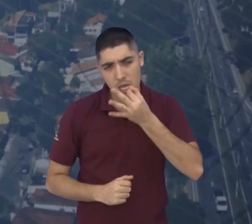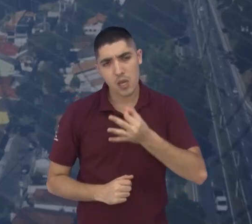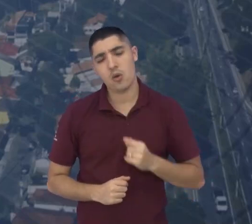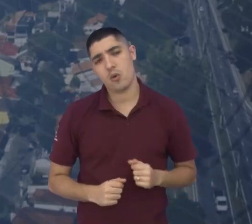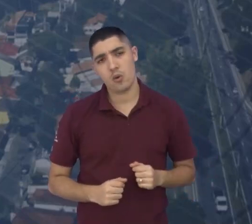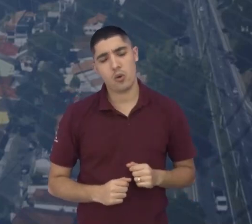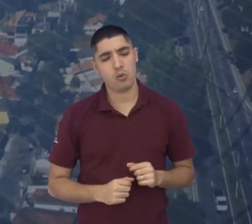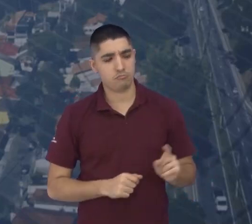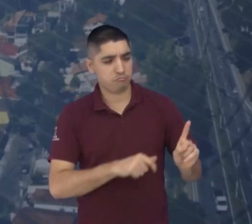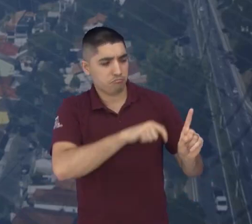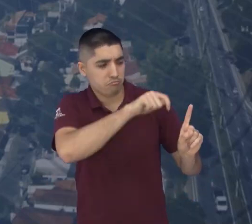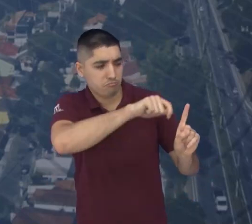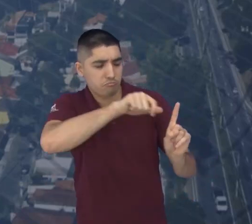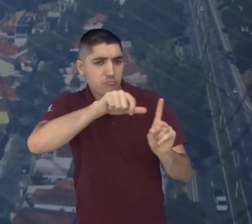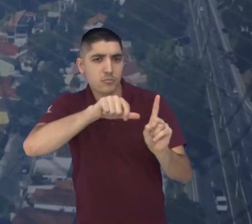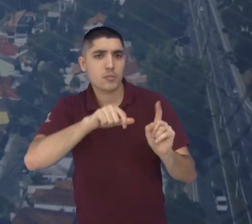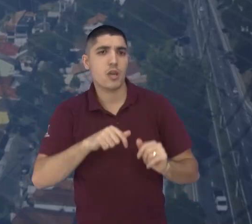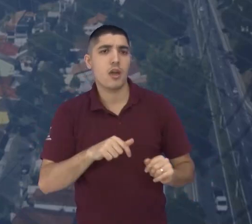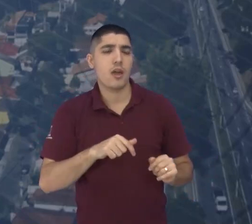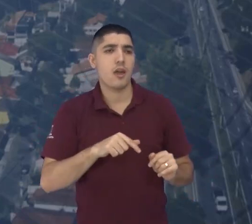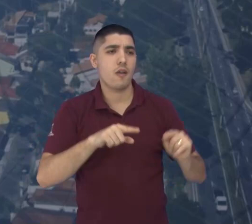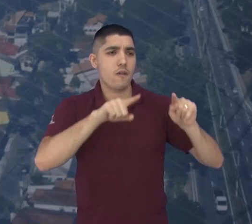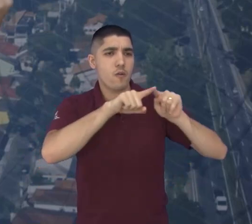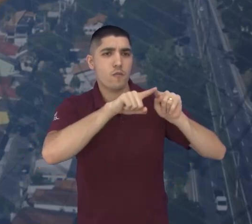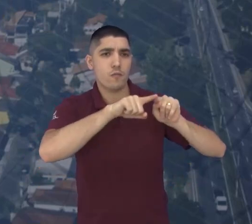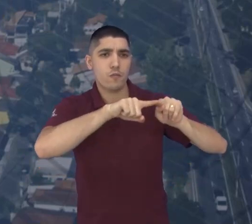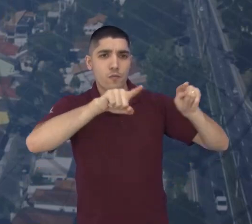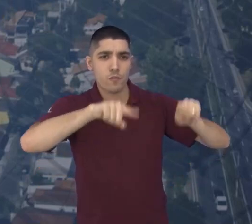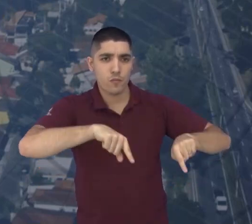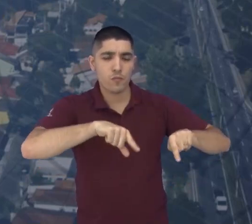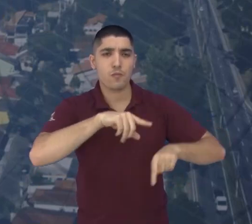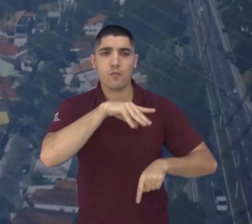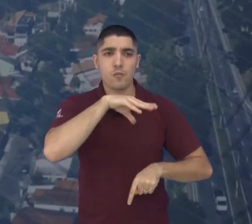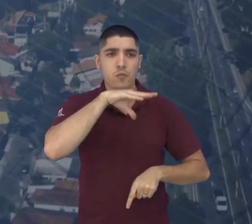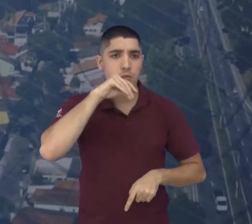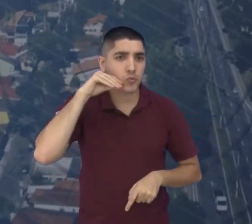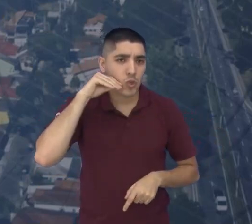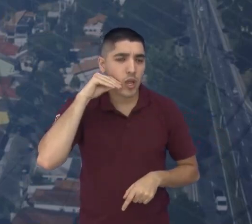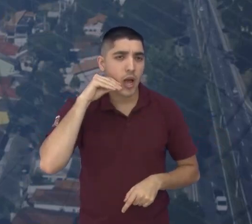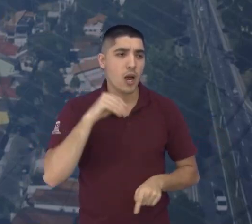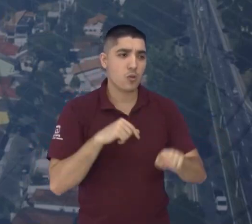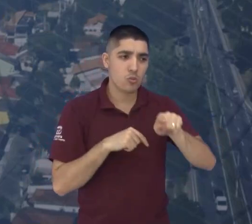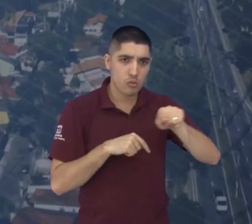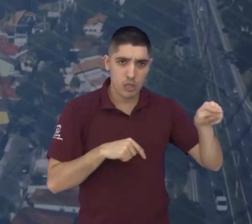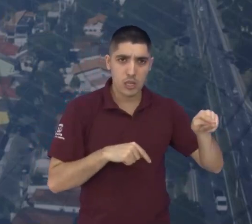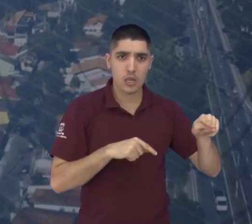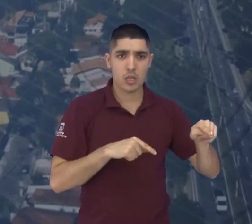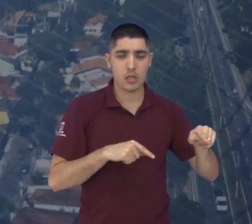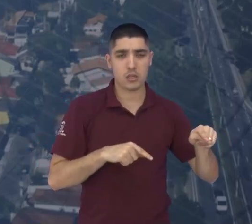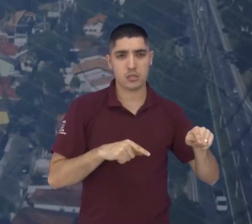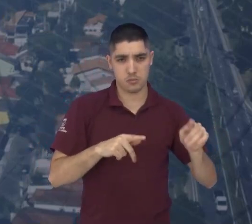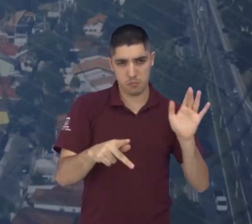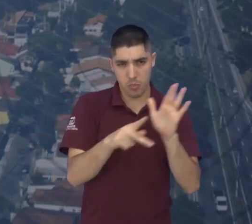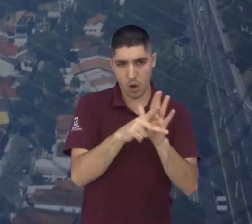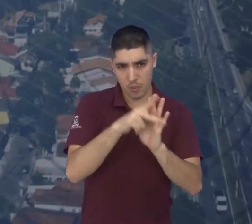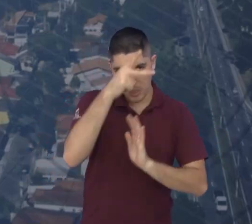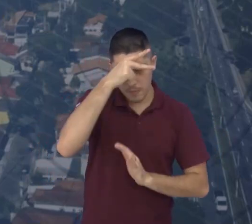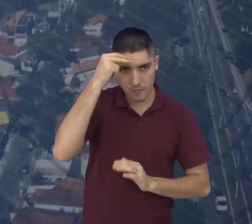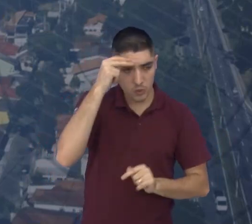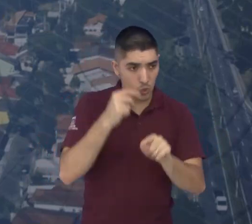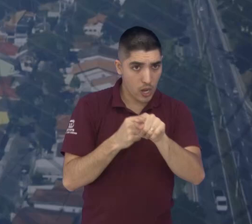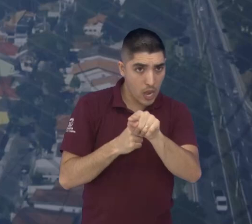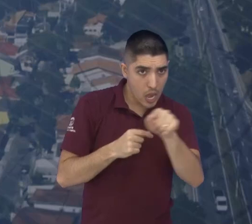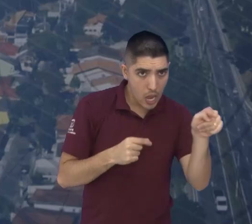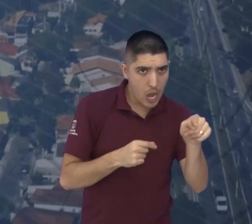os funcionários também eles estão, né, nós temos profissionais capacitados para isso? Como que está essa situação?